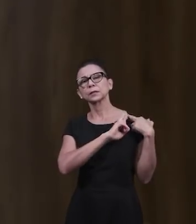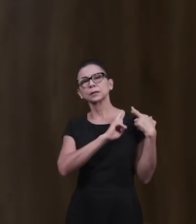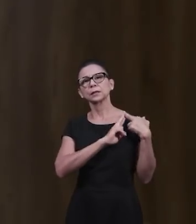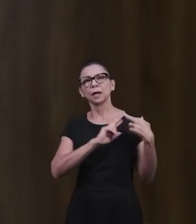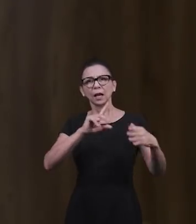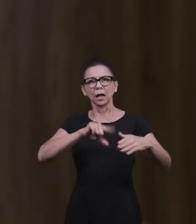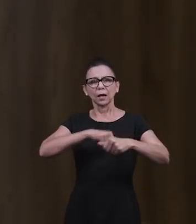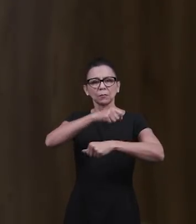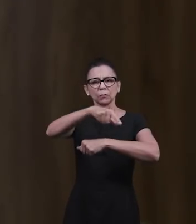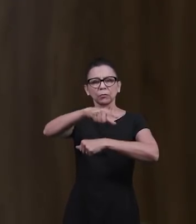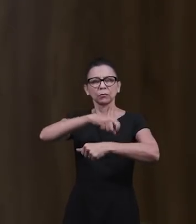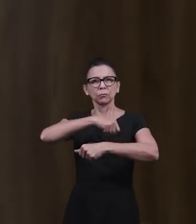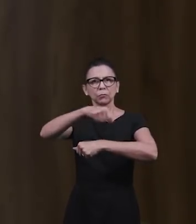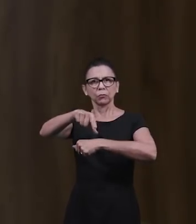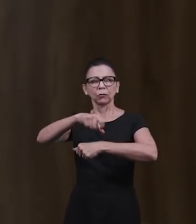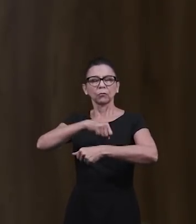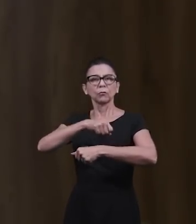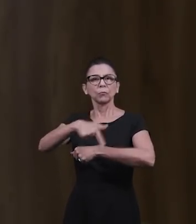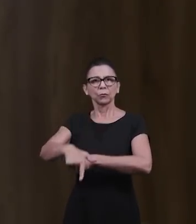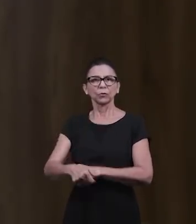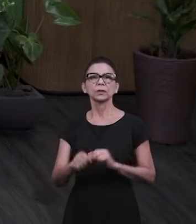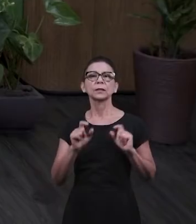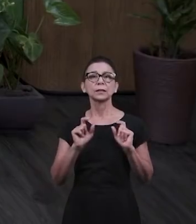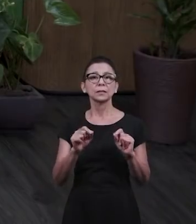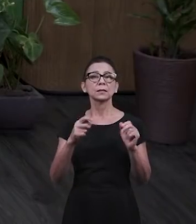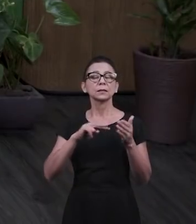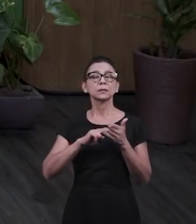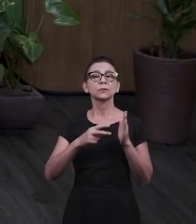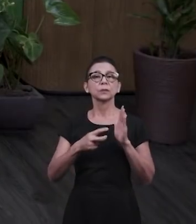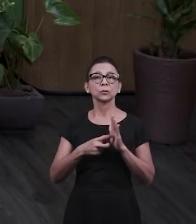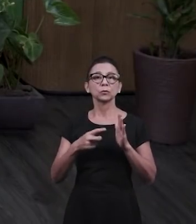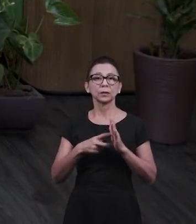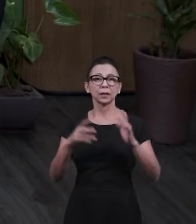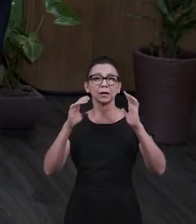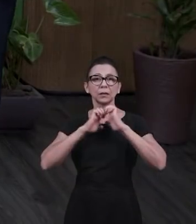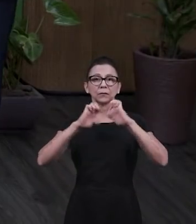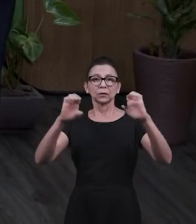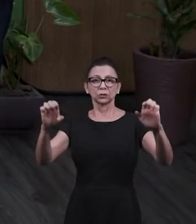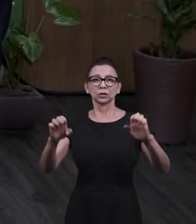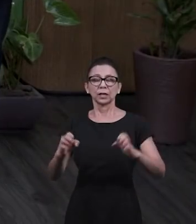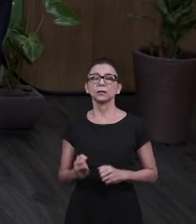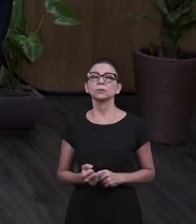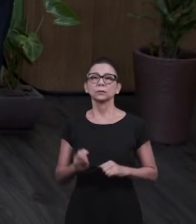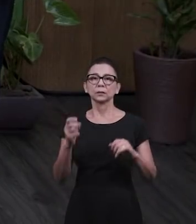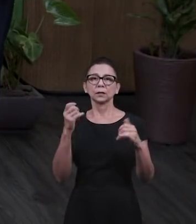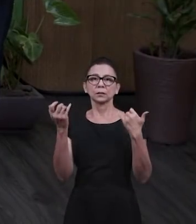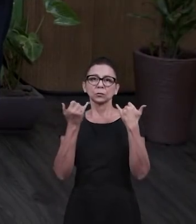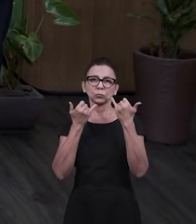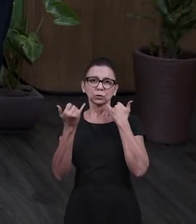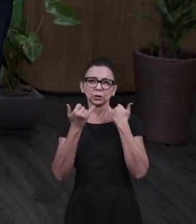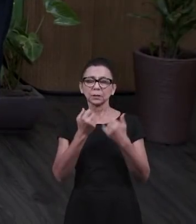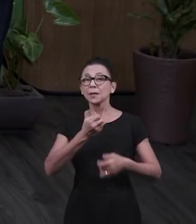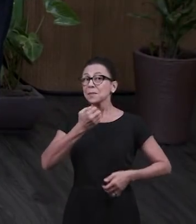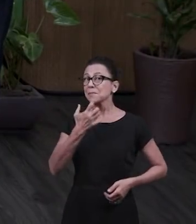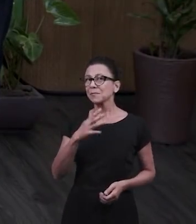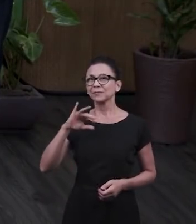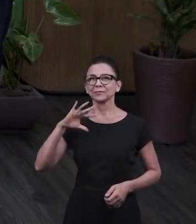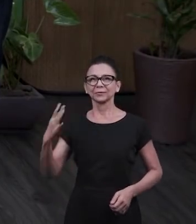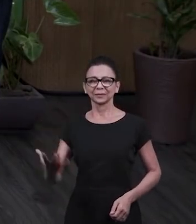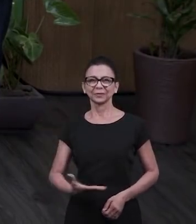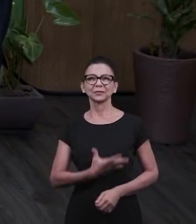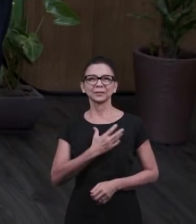as boas novas da salvação. Como está aqui em Mateus 13, verso